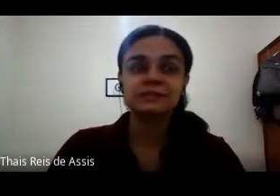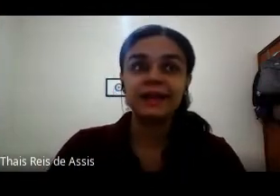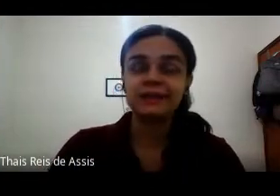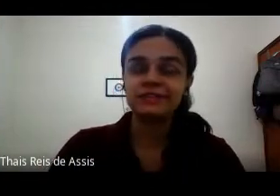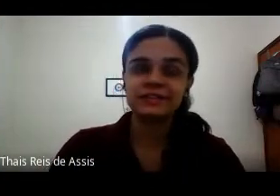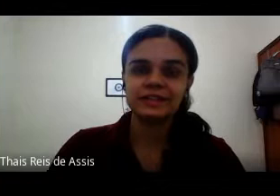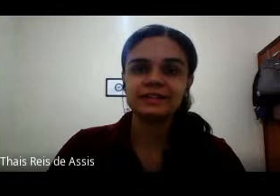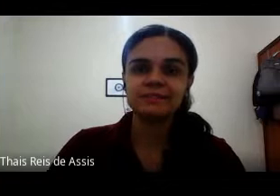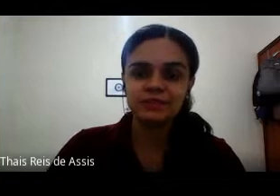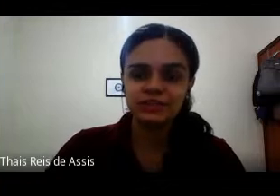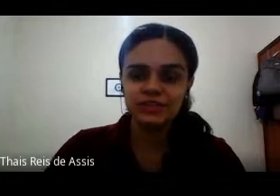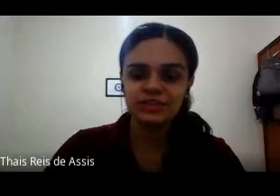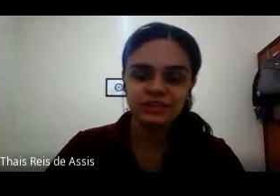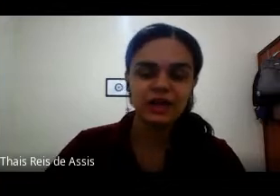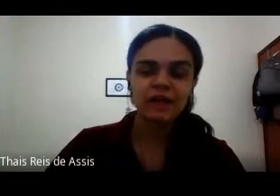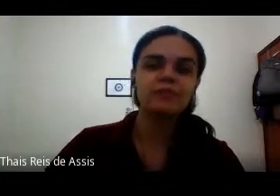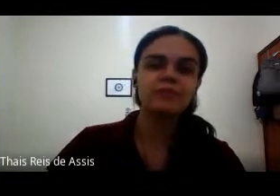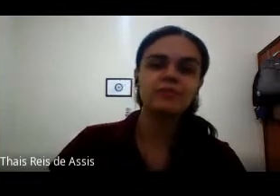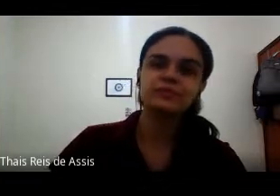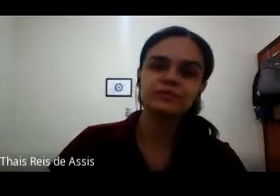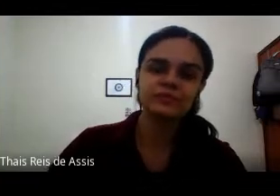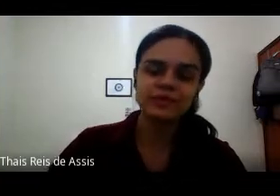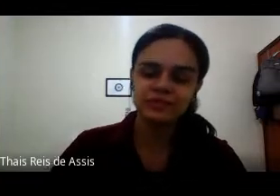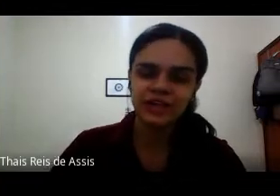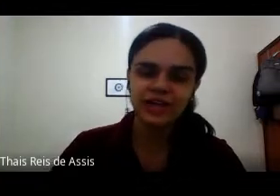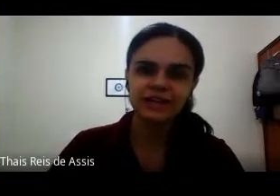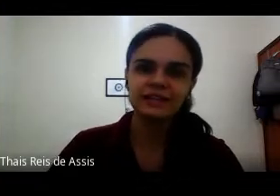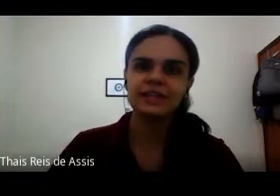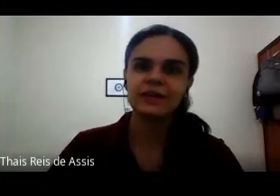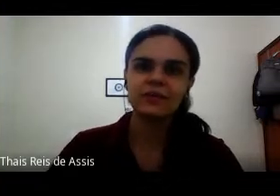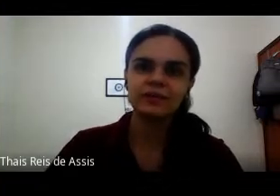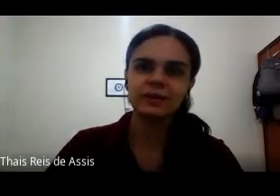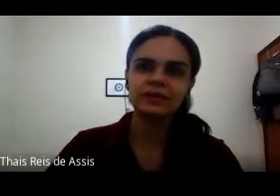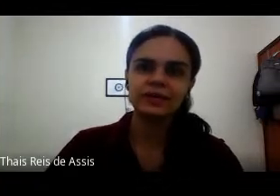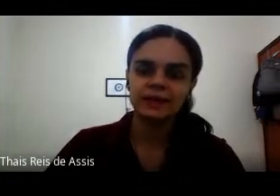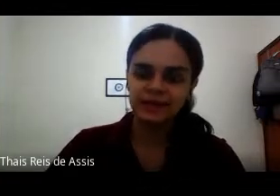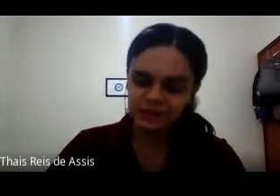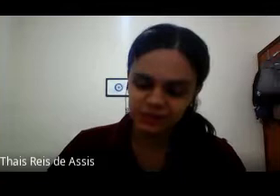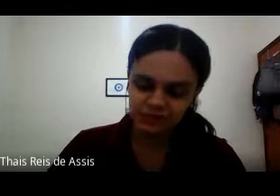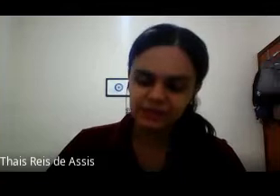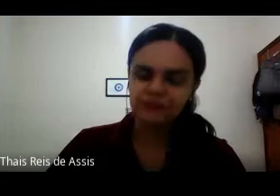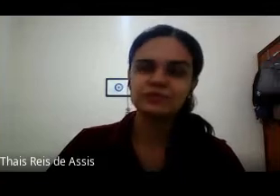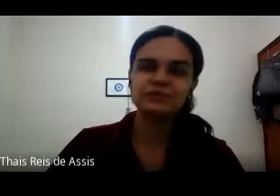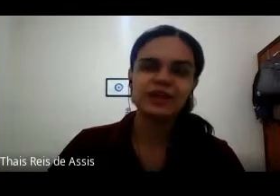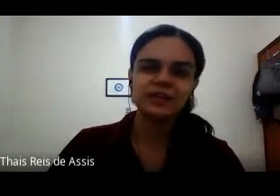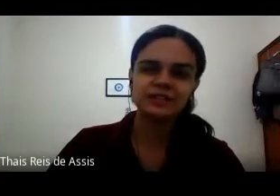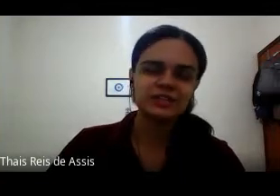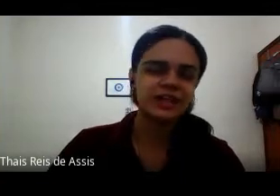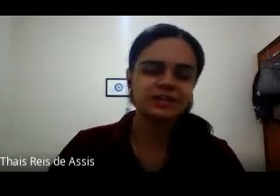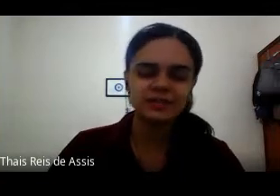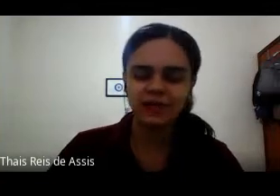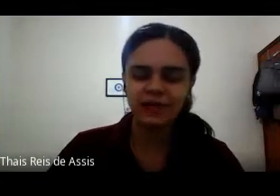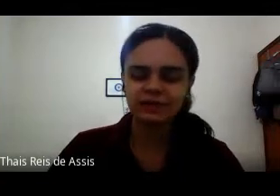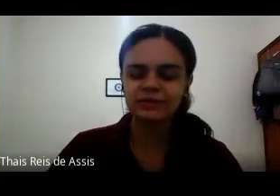anos, milhares de anos atrás, a pessoa tinha que digitar um por um o valor de cada item da compra, ir somando. Tinha alguns lugares que tinha